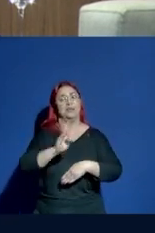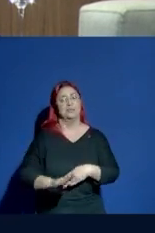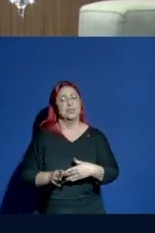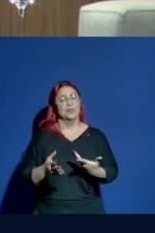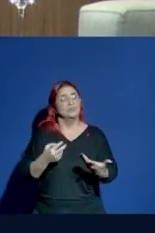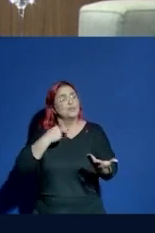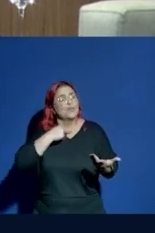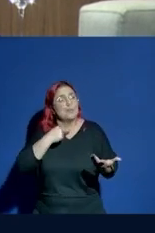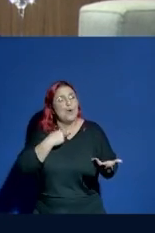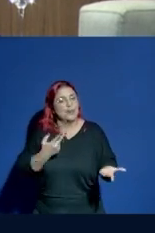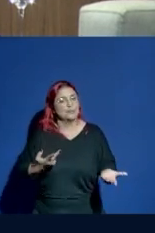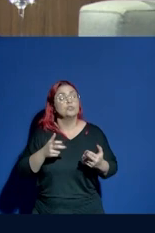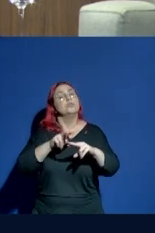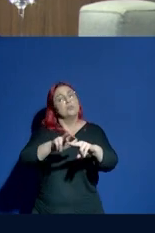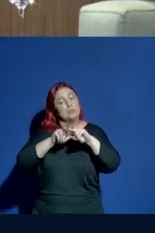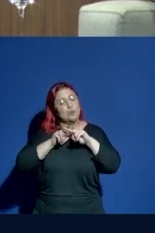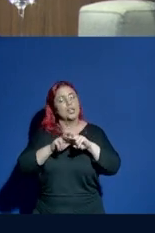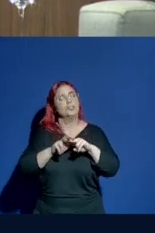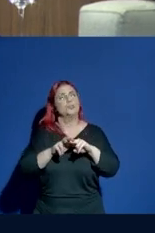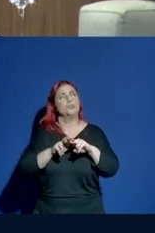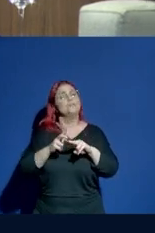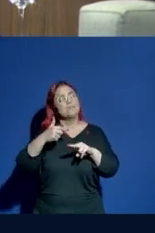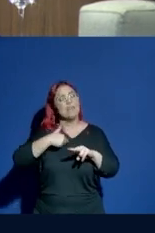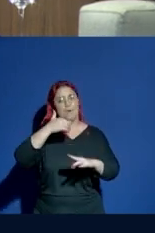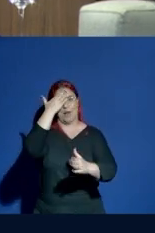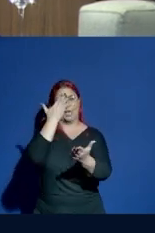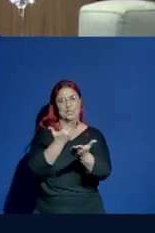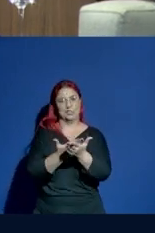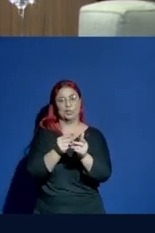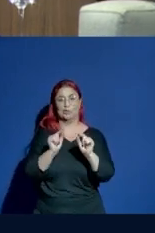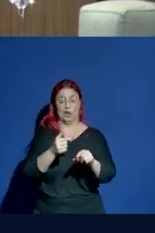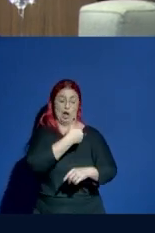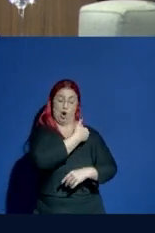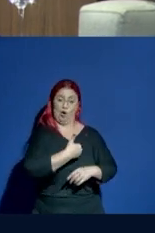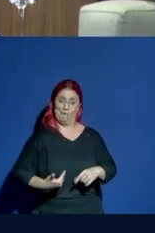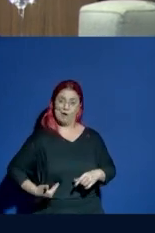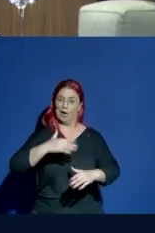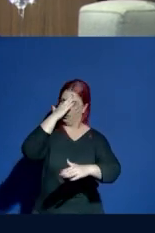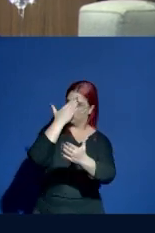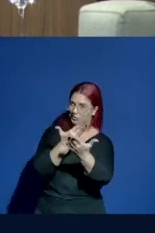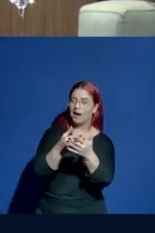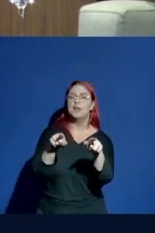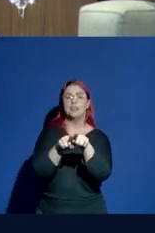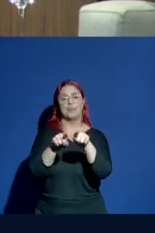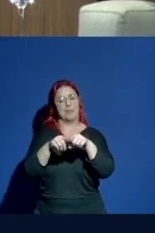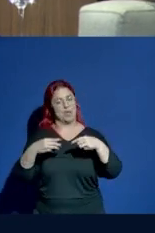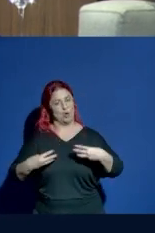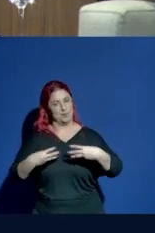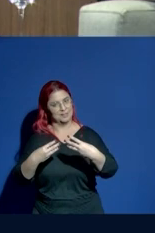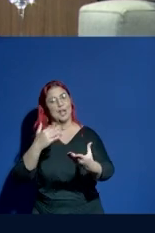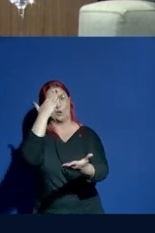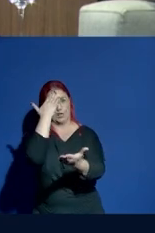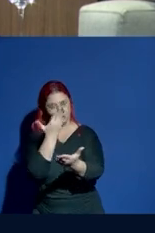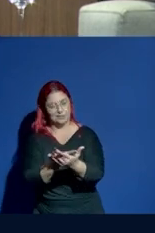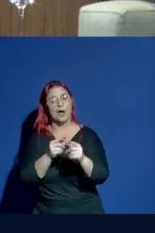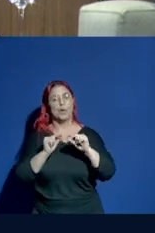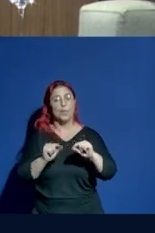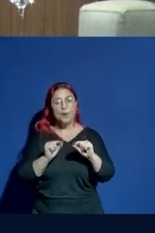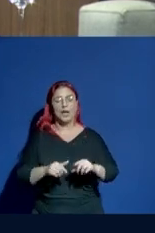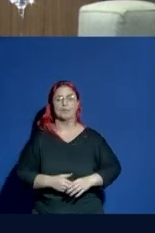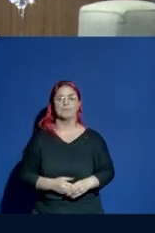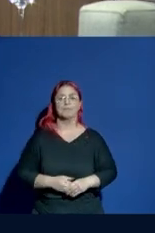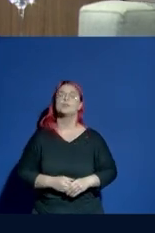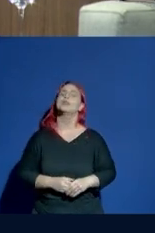por isso eu aposta do governo aposta do ministério minha energia é sempre